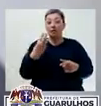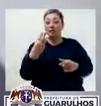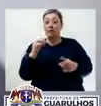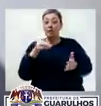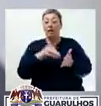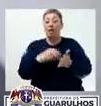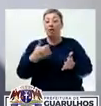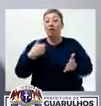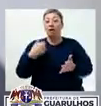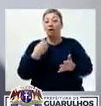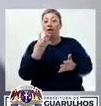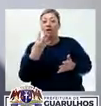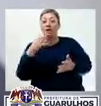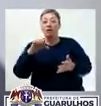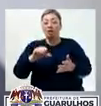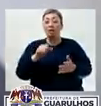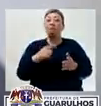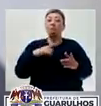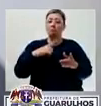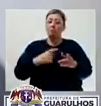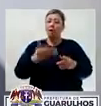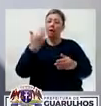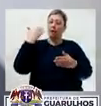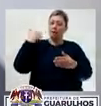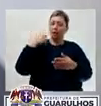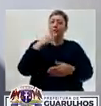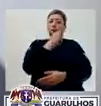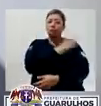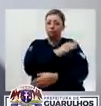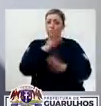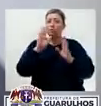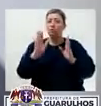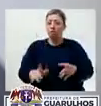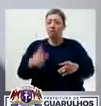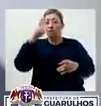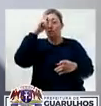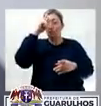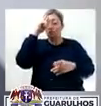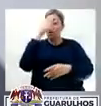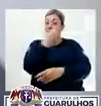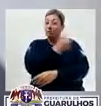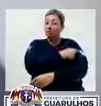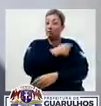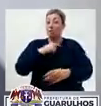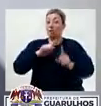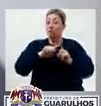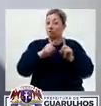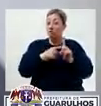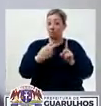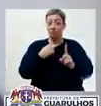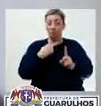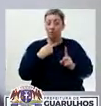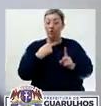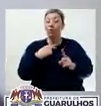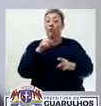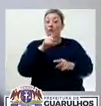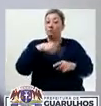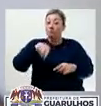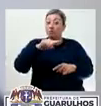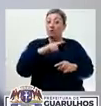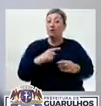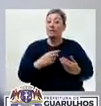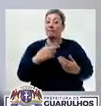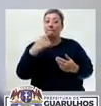e 49 anos, mesmo que já tenham tomado as doses anteriormente. E vale lembrar que a vacina é contraindicada a gestantes. Além disso,